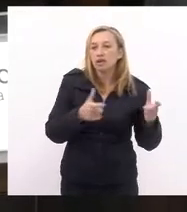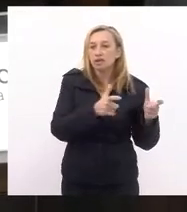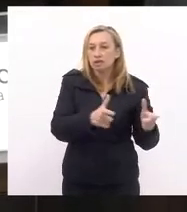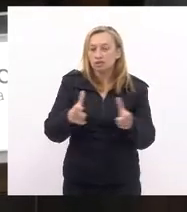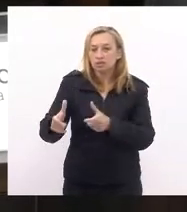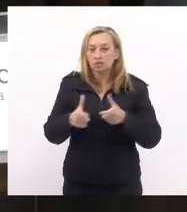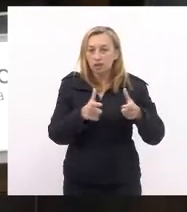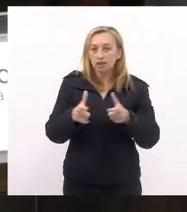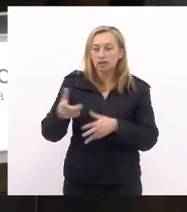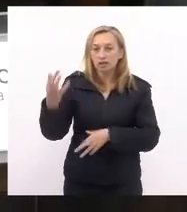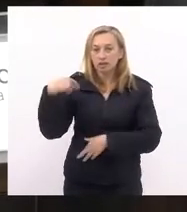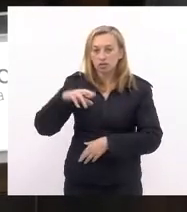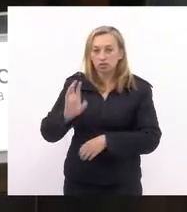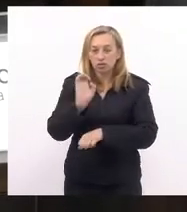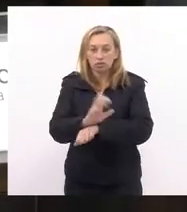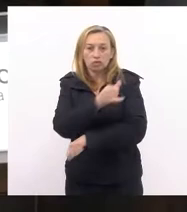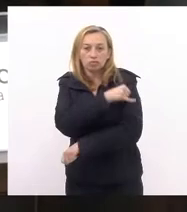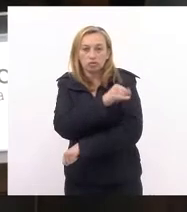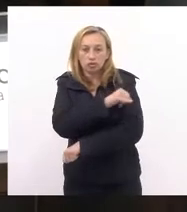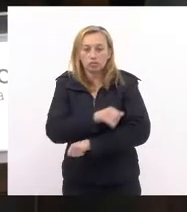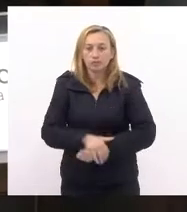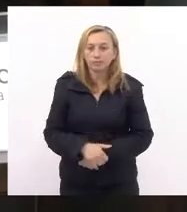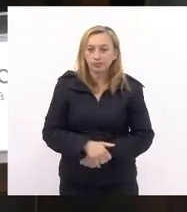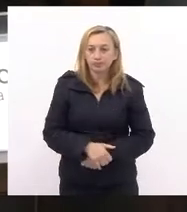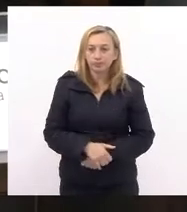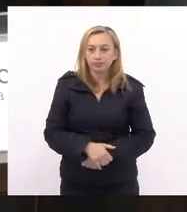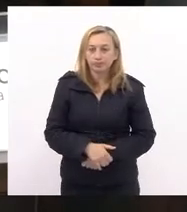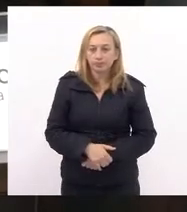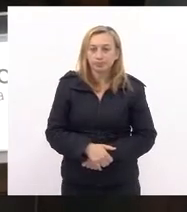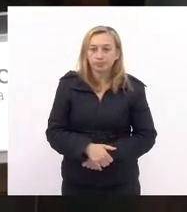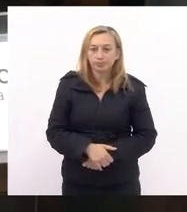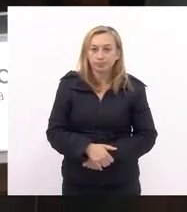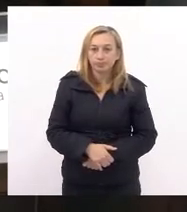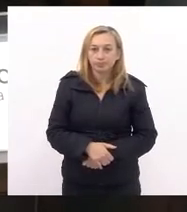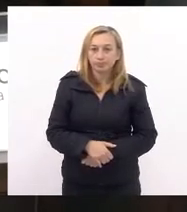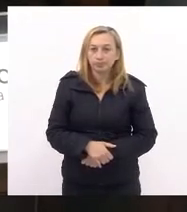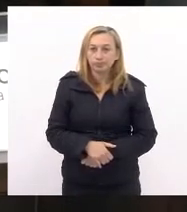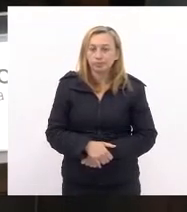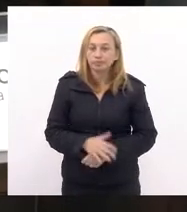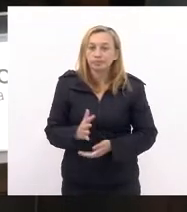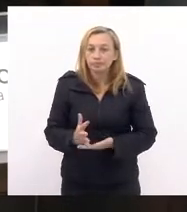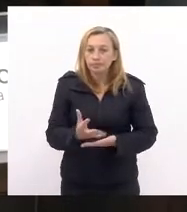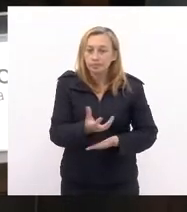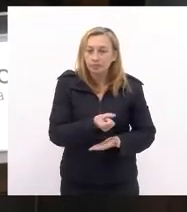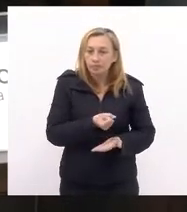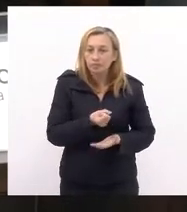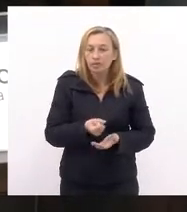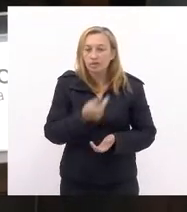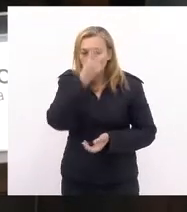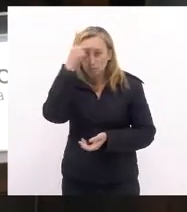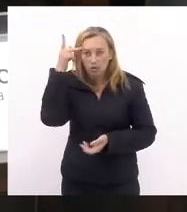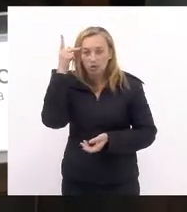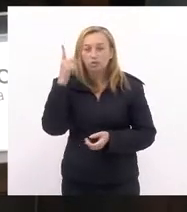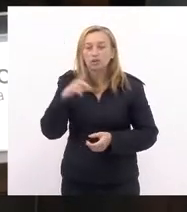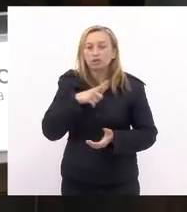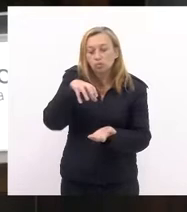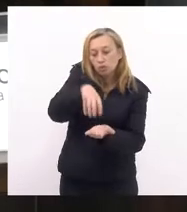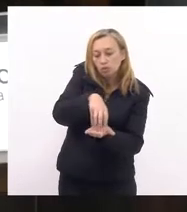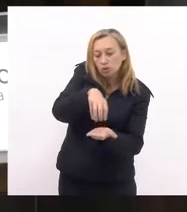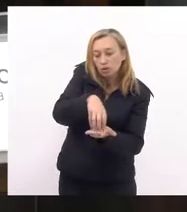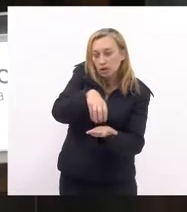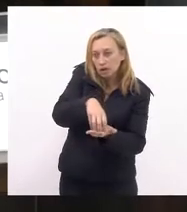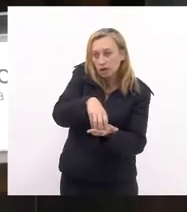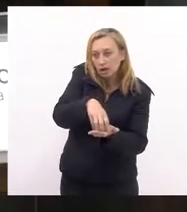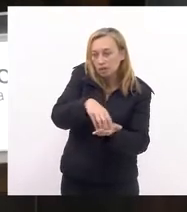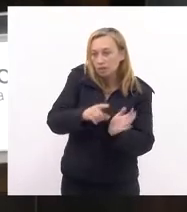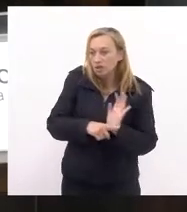nas diversas denominações religiosas do Estado do Rio de Janeiro. Para acolher essas vítimas, nós temos o Núcleo de Atendimento a Vítimas